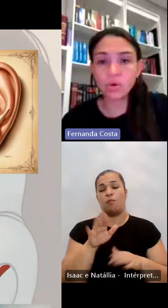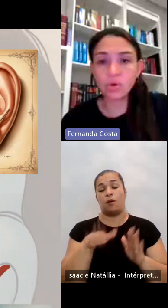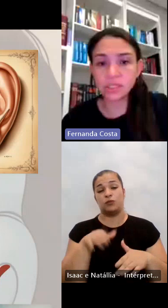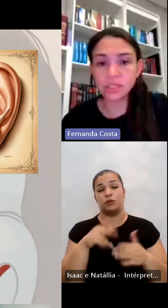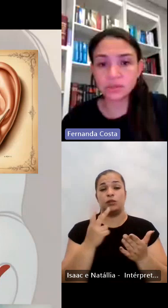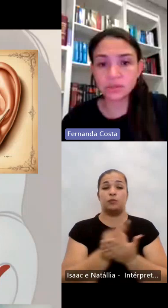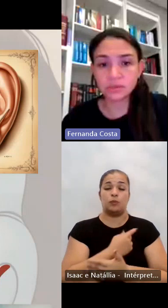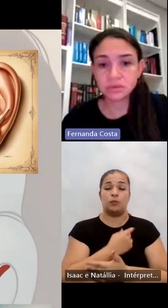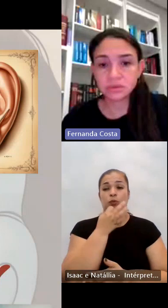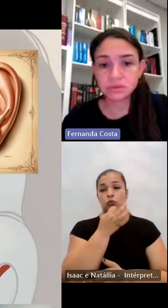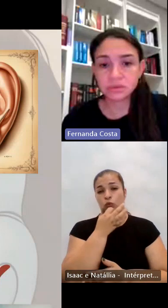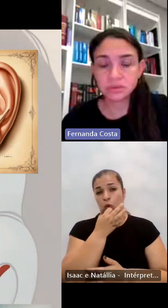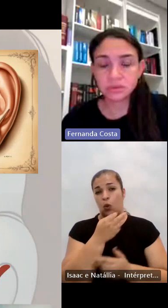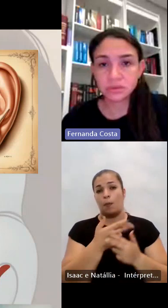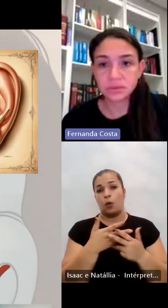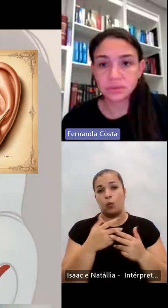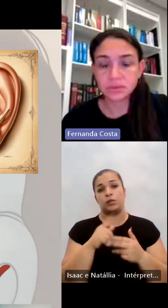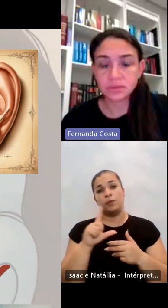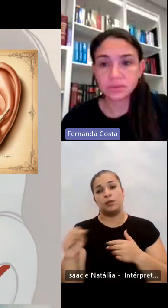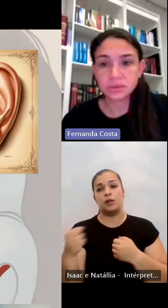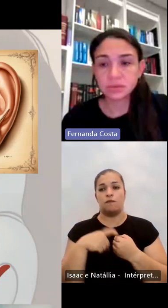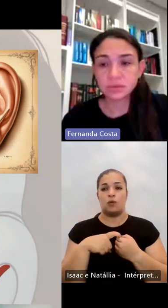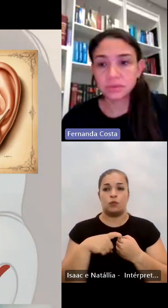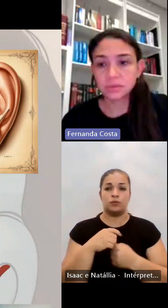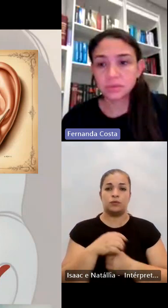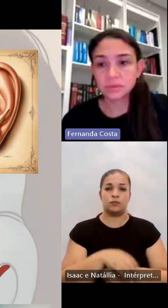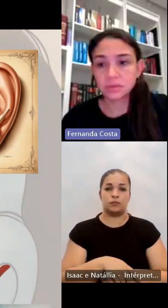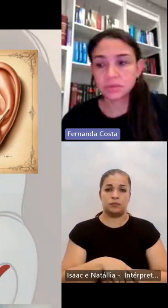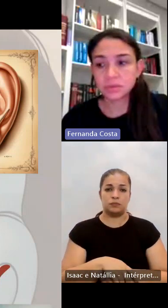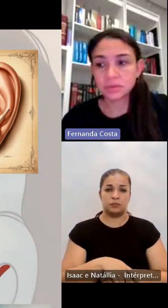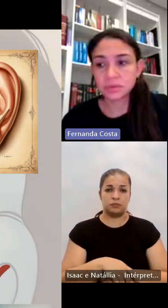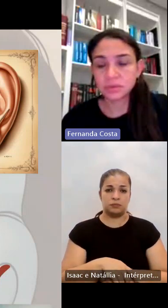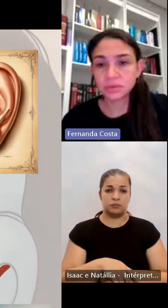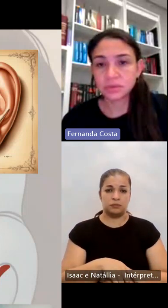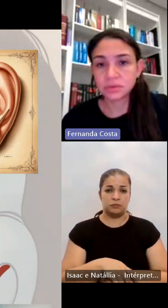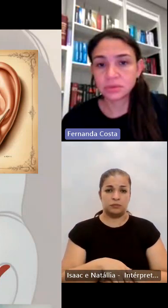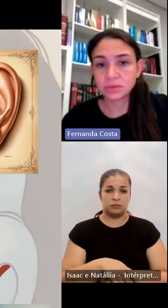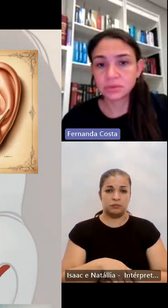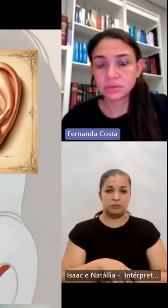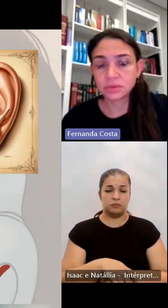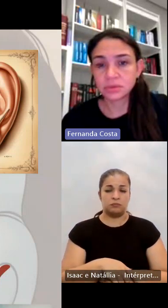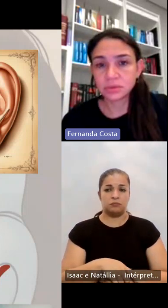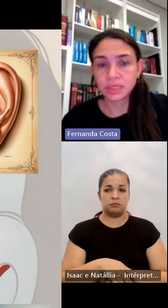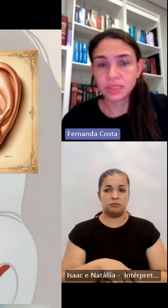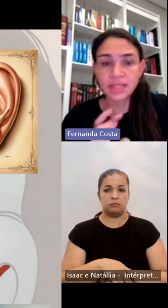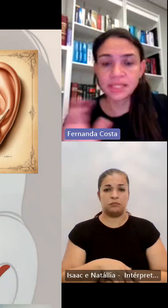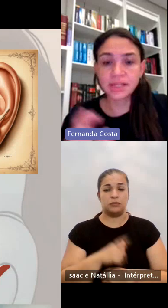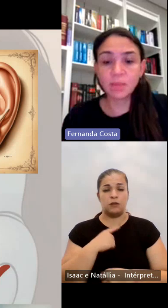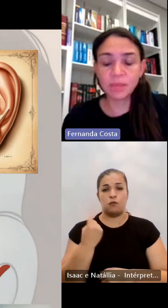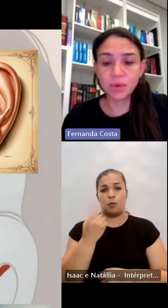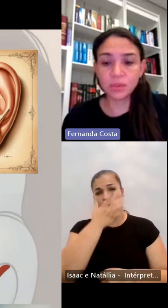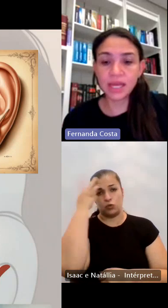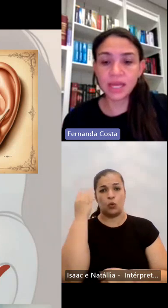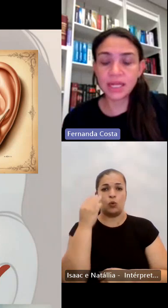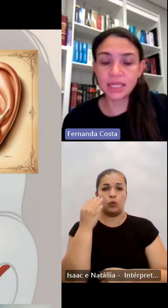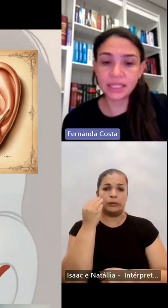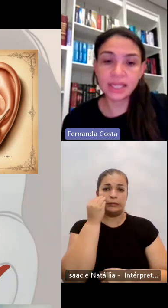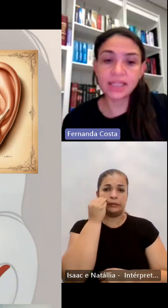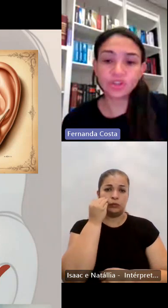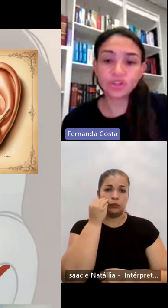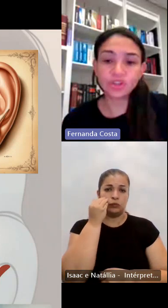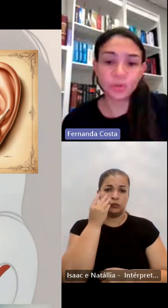alguma coisa. Uma pessoa falou que voltou, a Germana. Deve ter voltado. Às vezes dá um pico